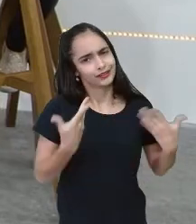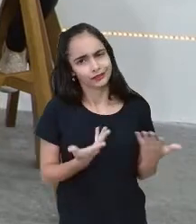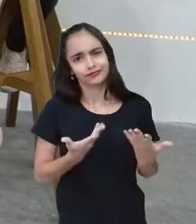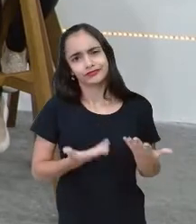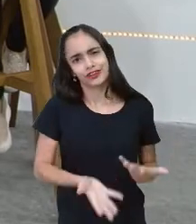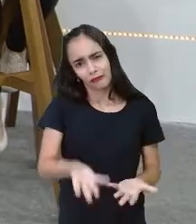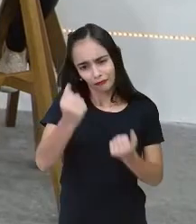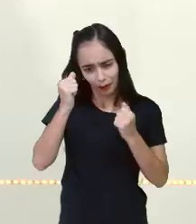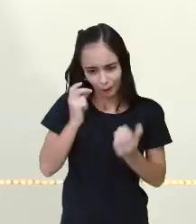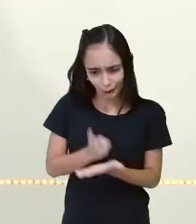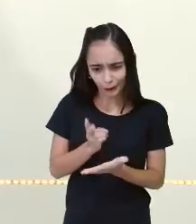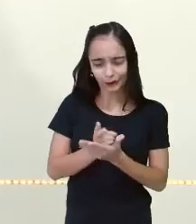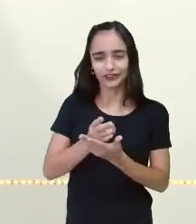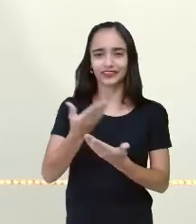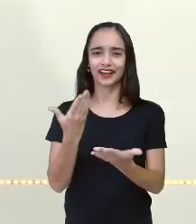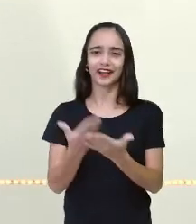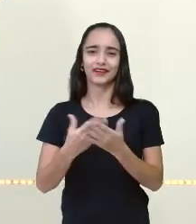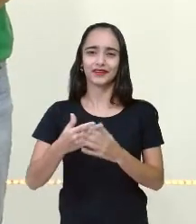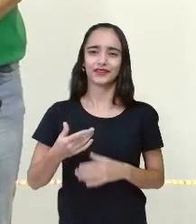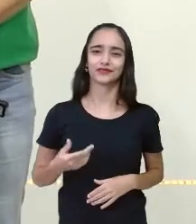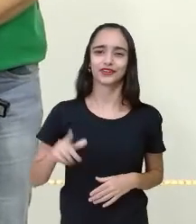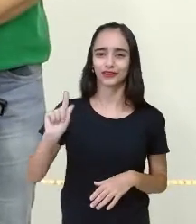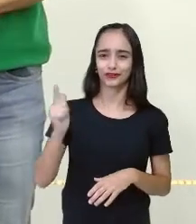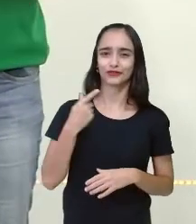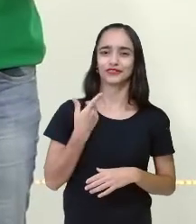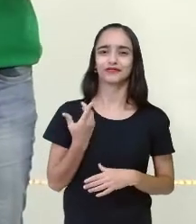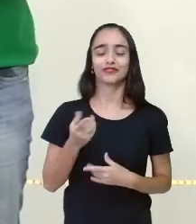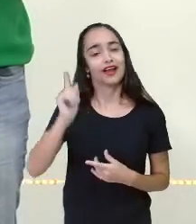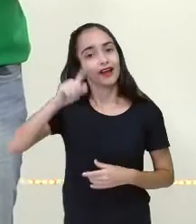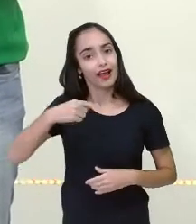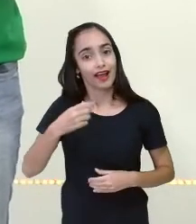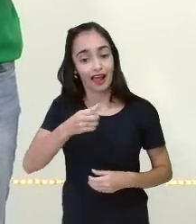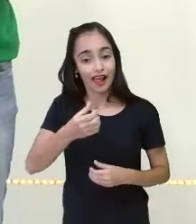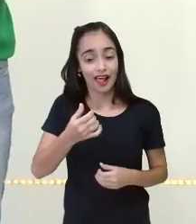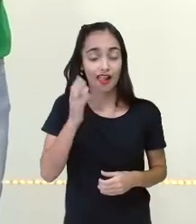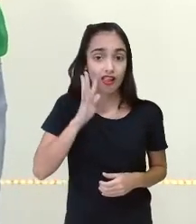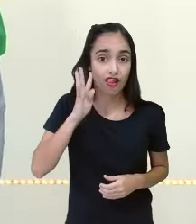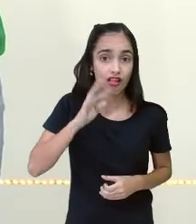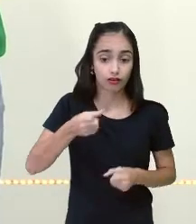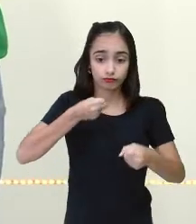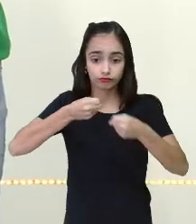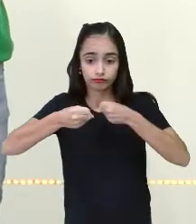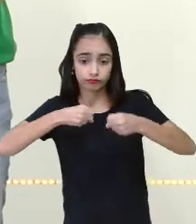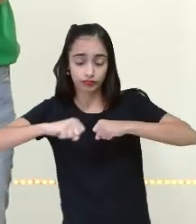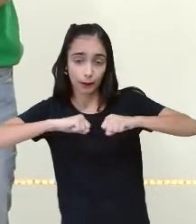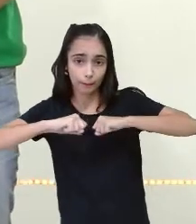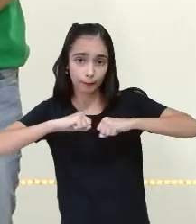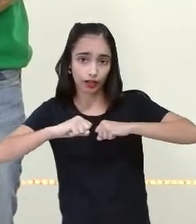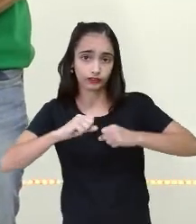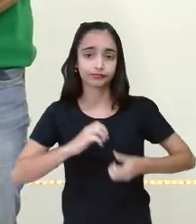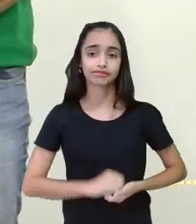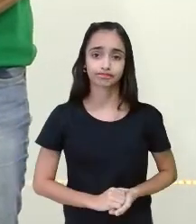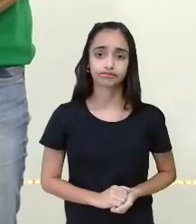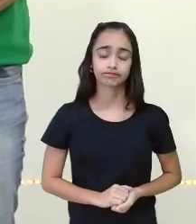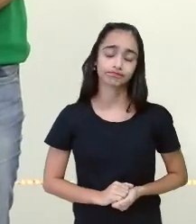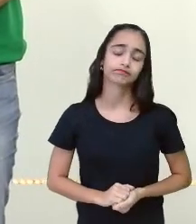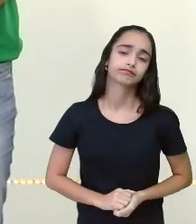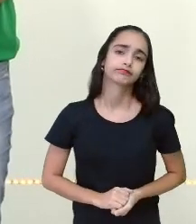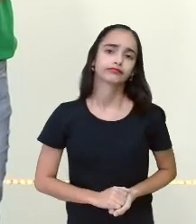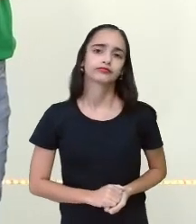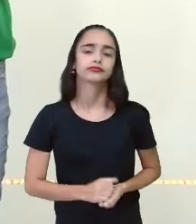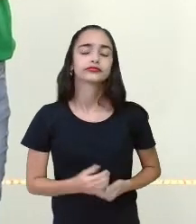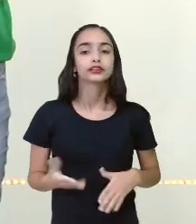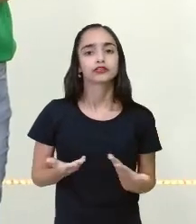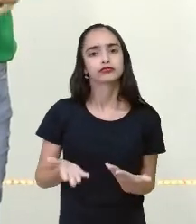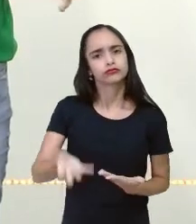na aula de geografia. Muito legal esse debate. Isso é importante, dá horas e horas, né? Se a gente parar aqui para pensar nisso. Bom, mas vamos lá,